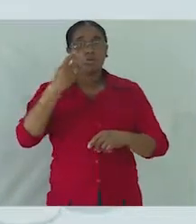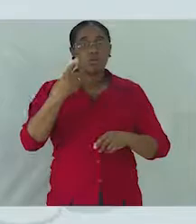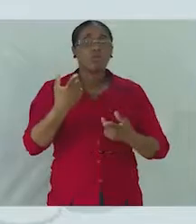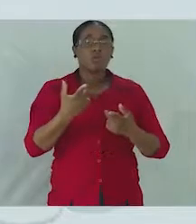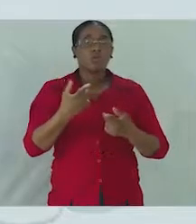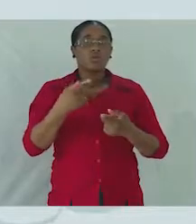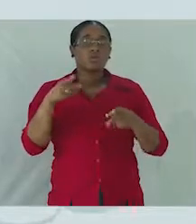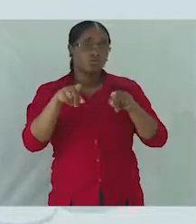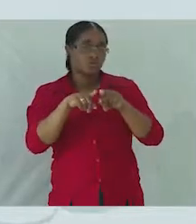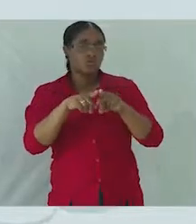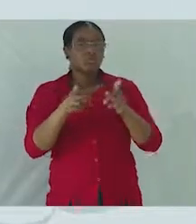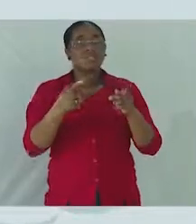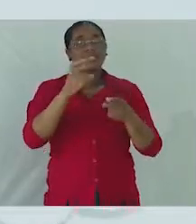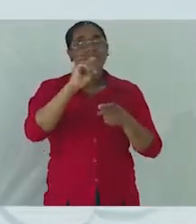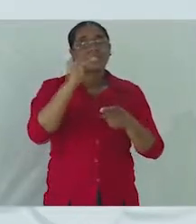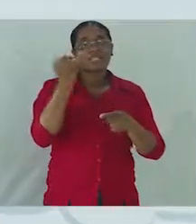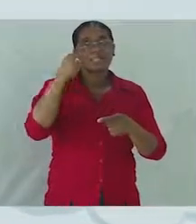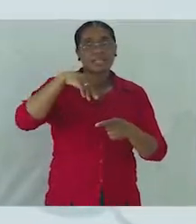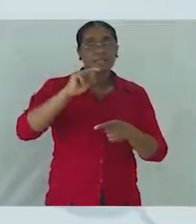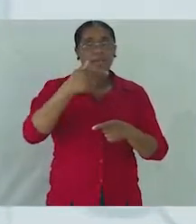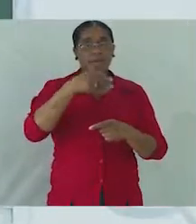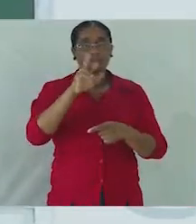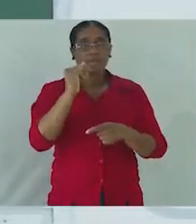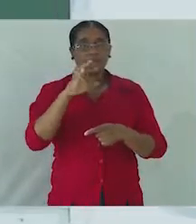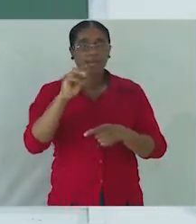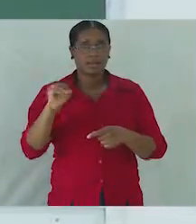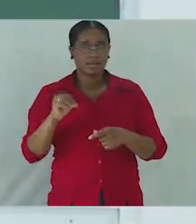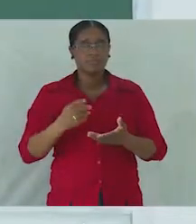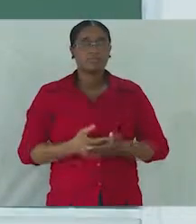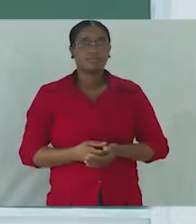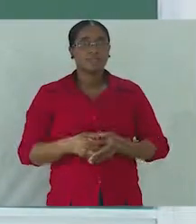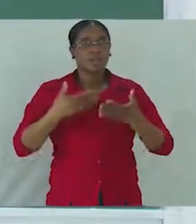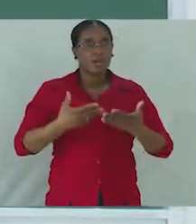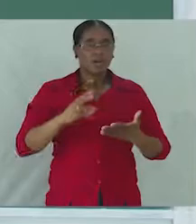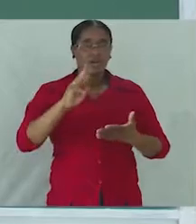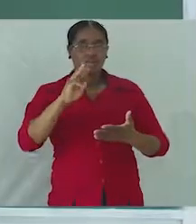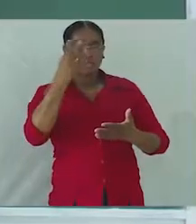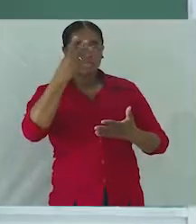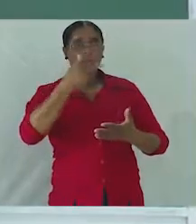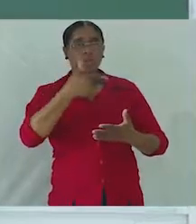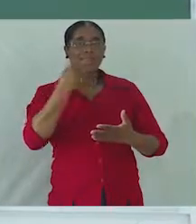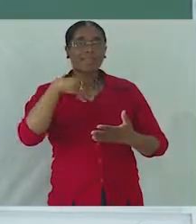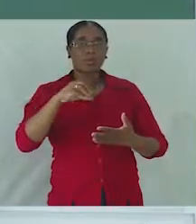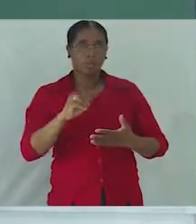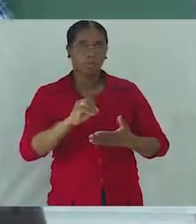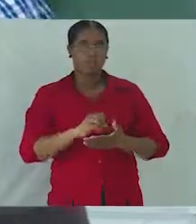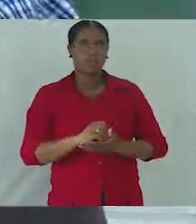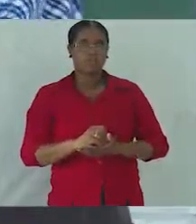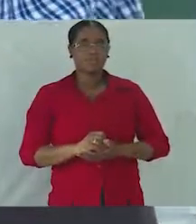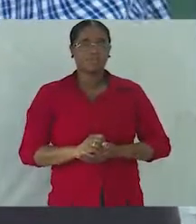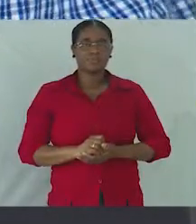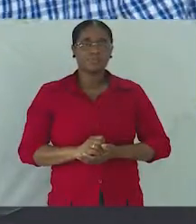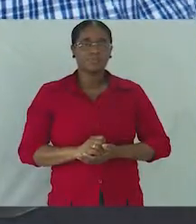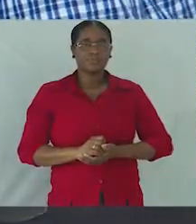soluções simétricas. Vamos passar para o terceiro tipo. Vamos passar